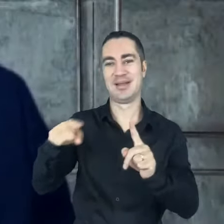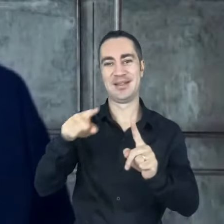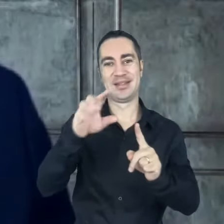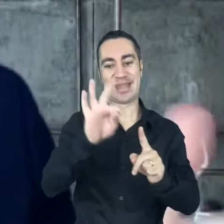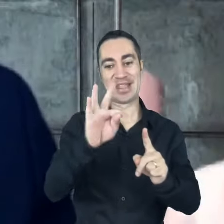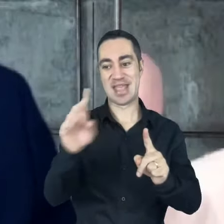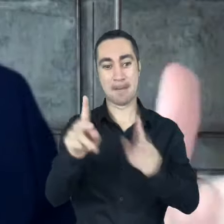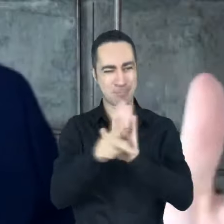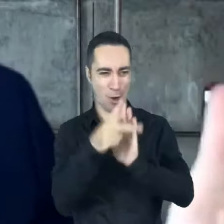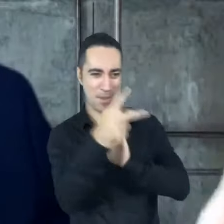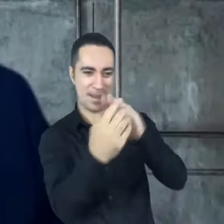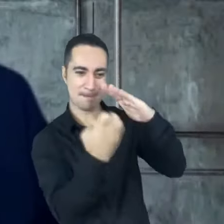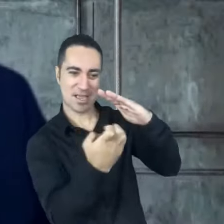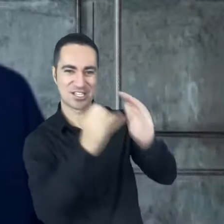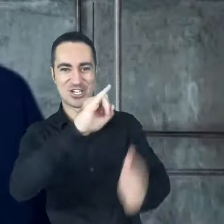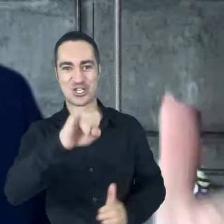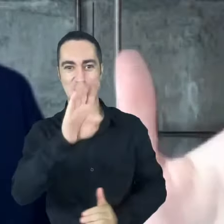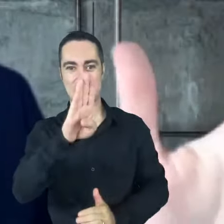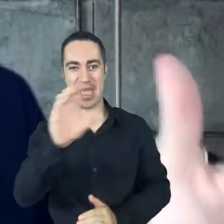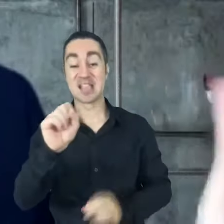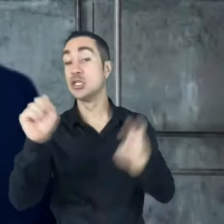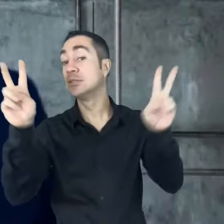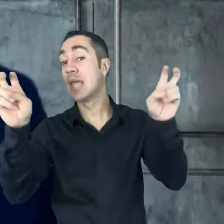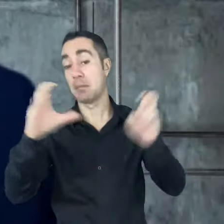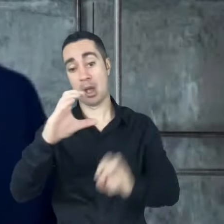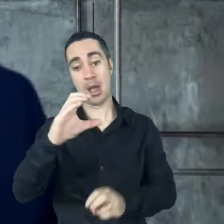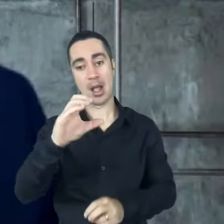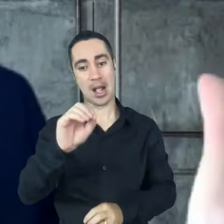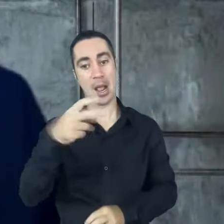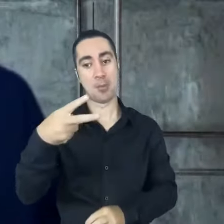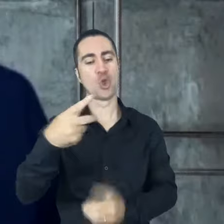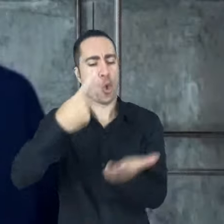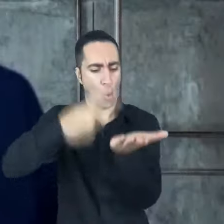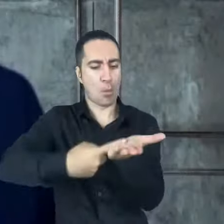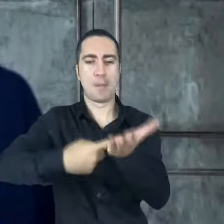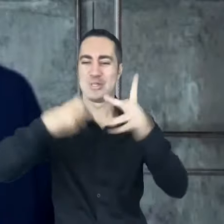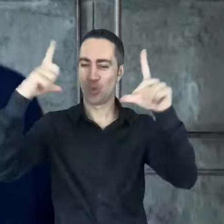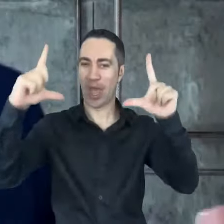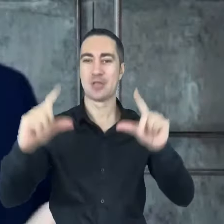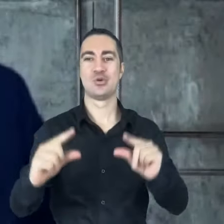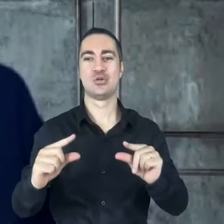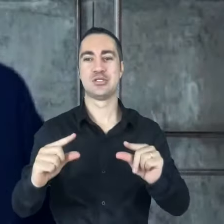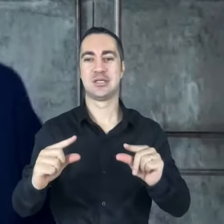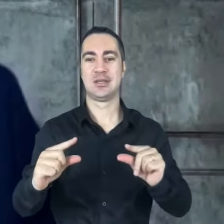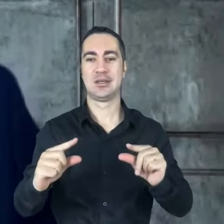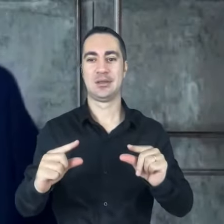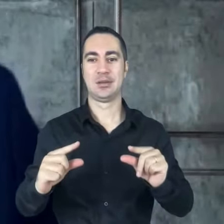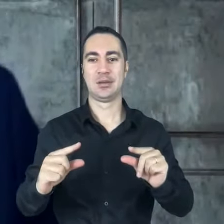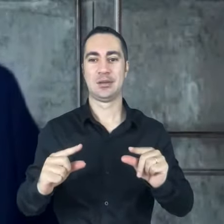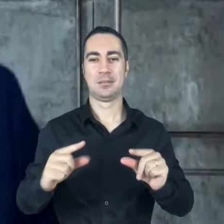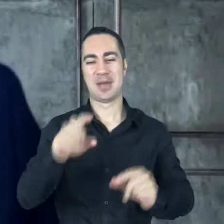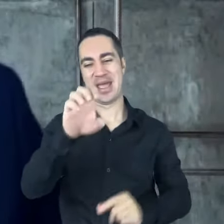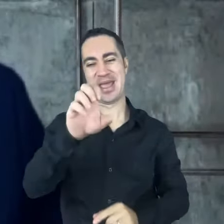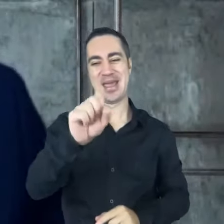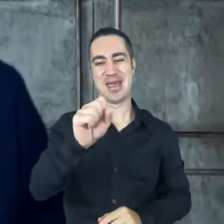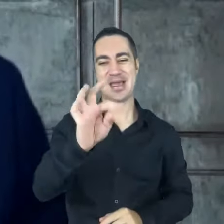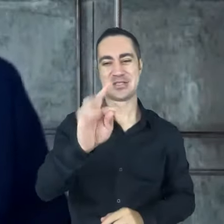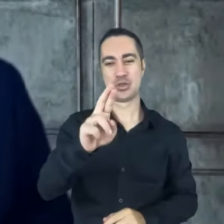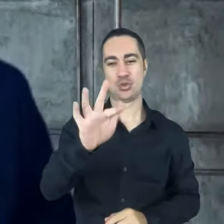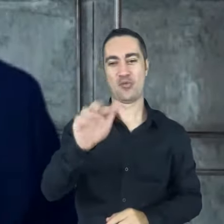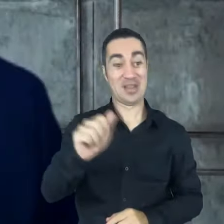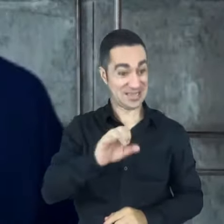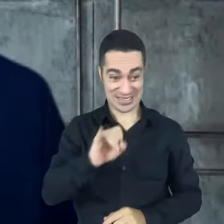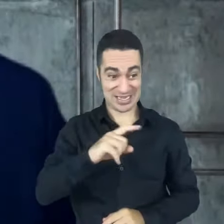se comprometeu a reduzir as emissões de gás de efeito estufa. Caso não reduza, vai pagar um